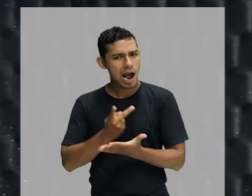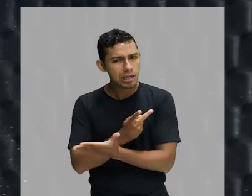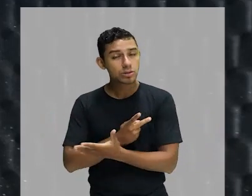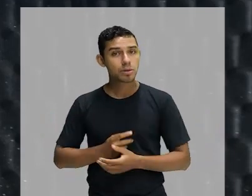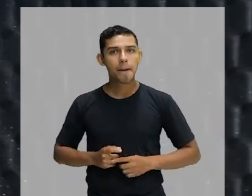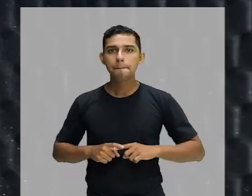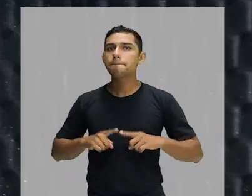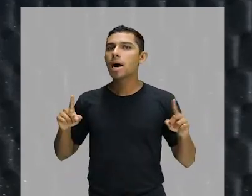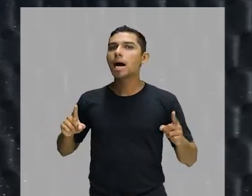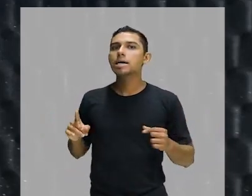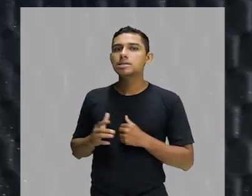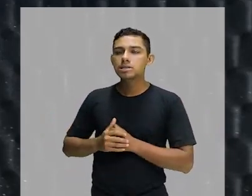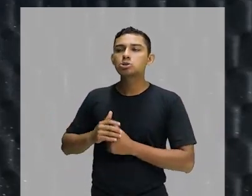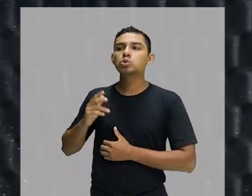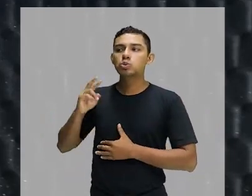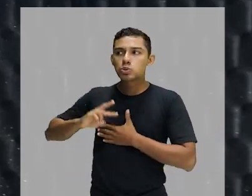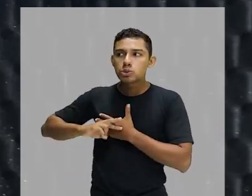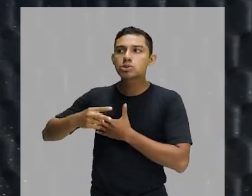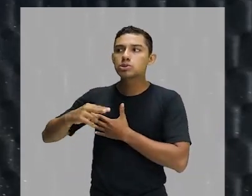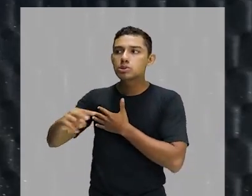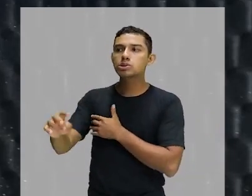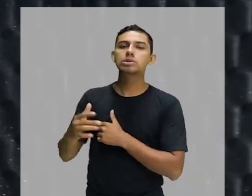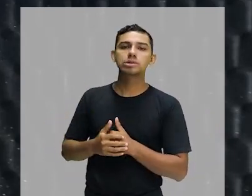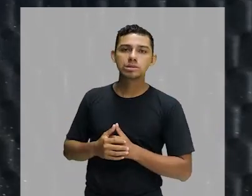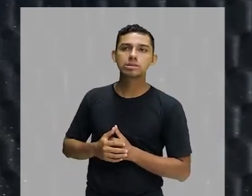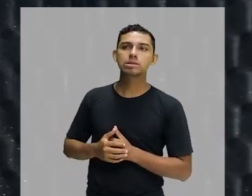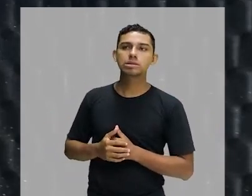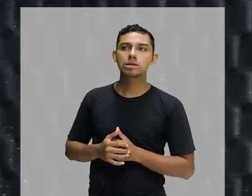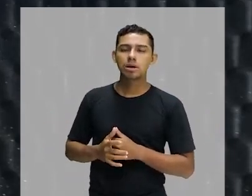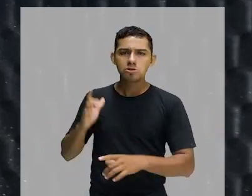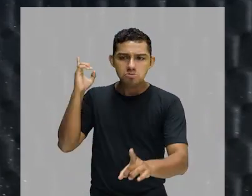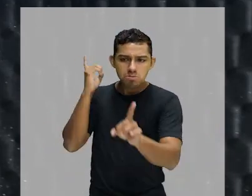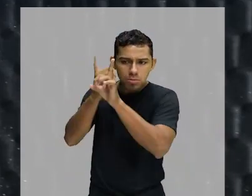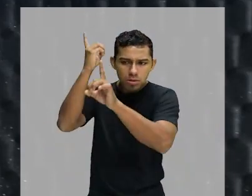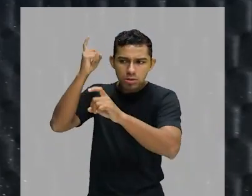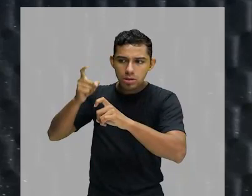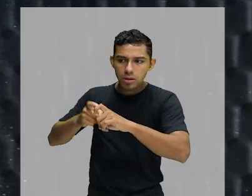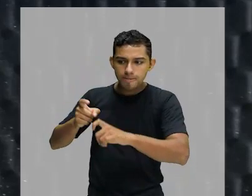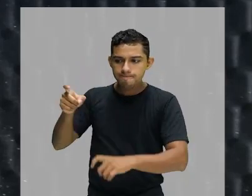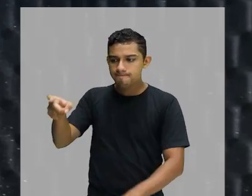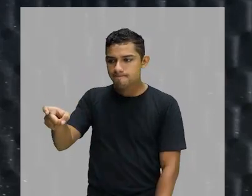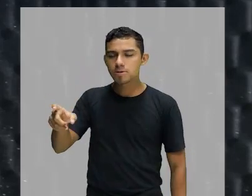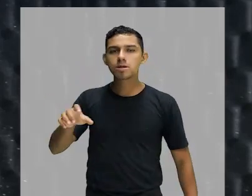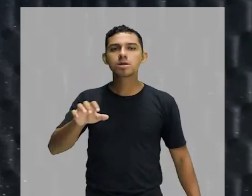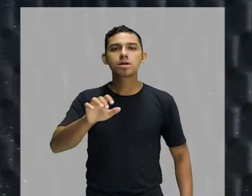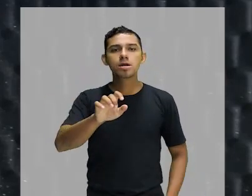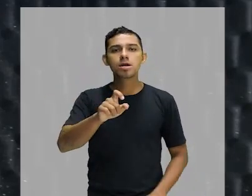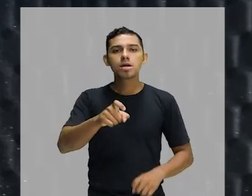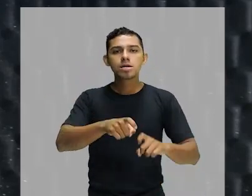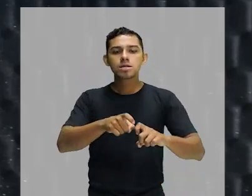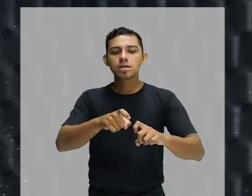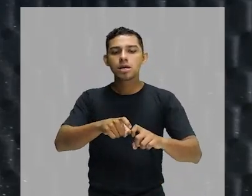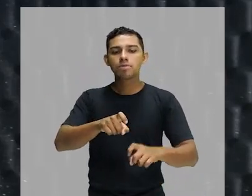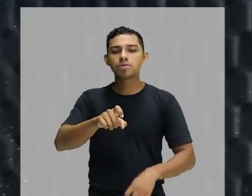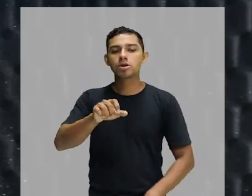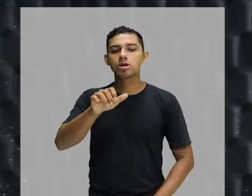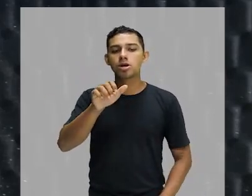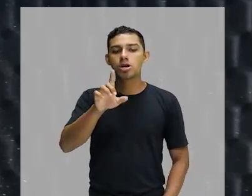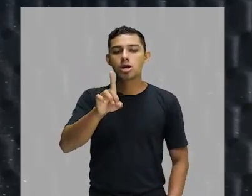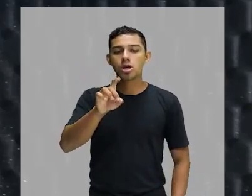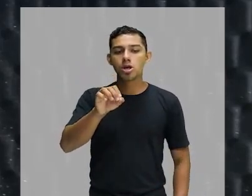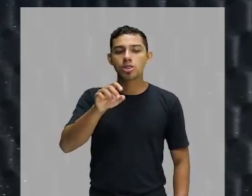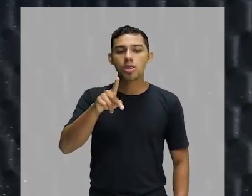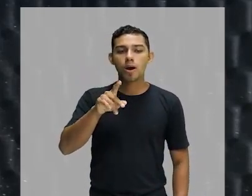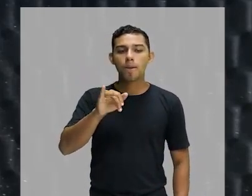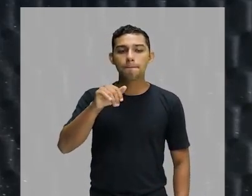eles constantemente são atletas que são flagrados no exame antidoping. Tá certo? Nós tivemos aqui a